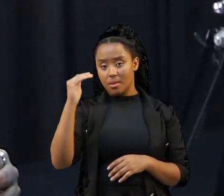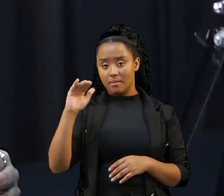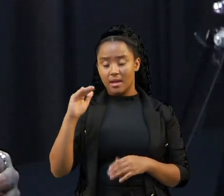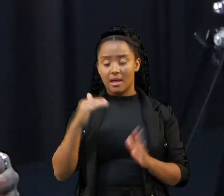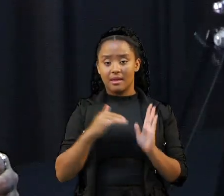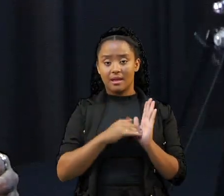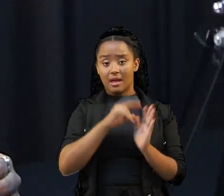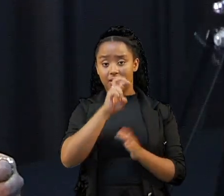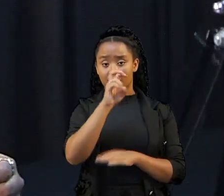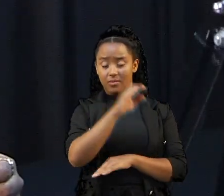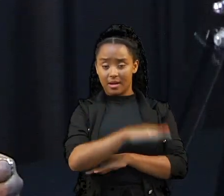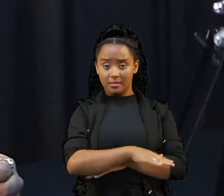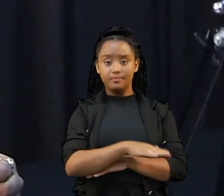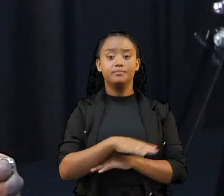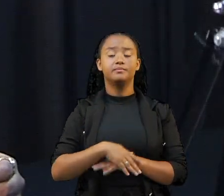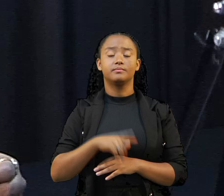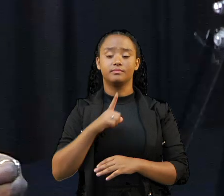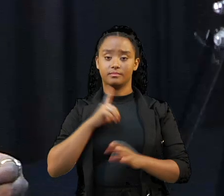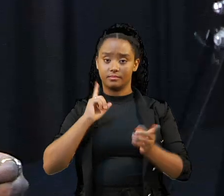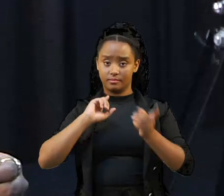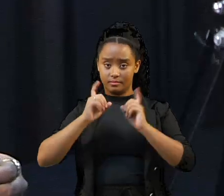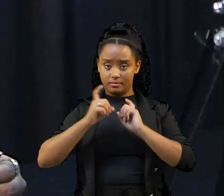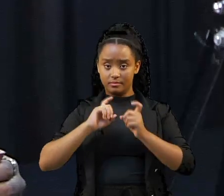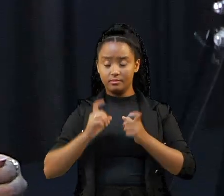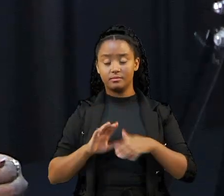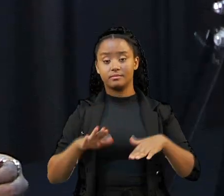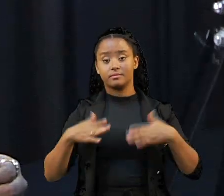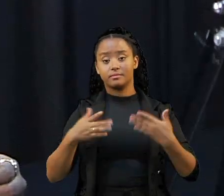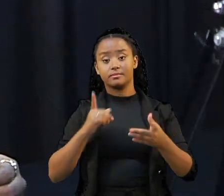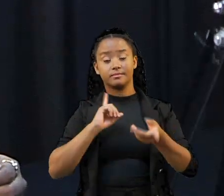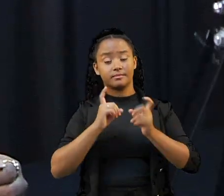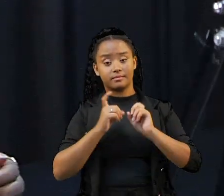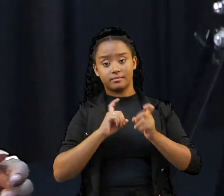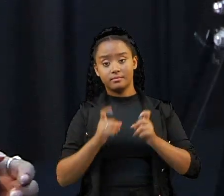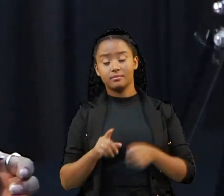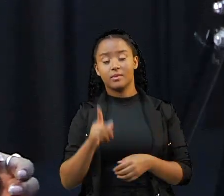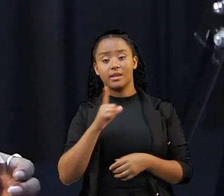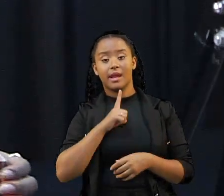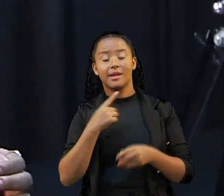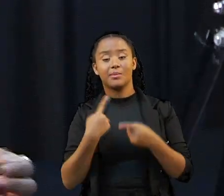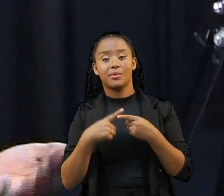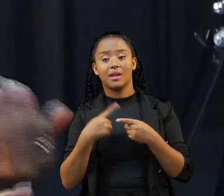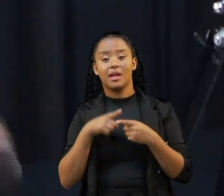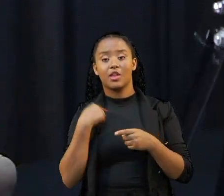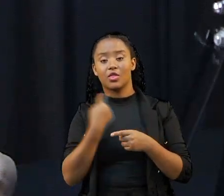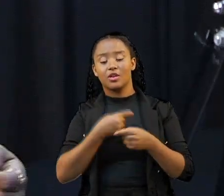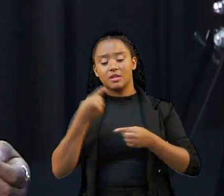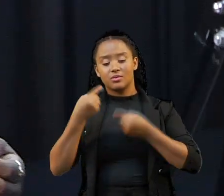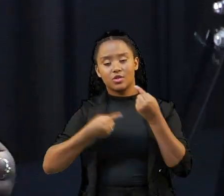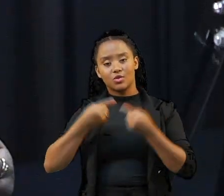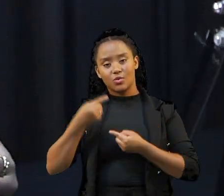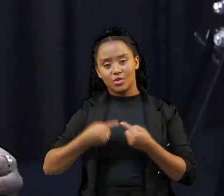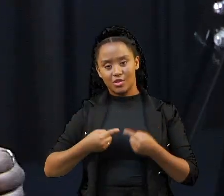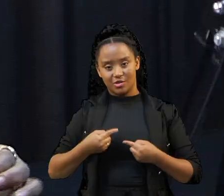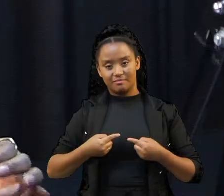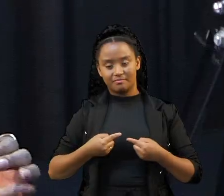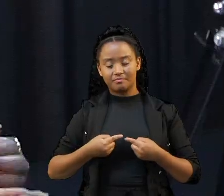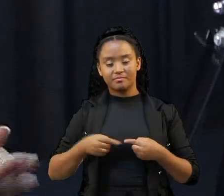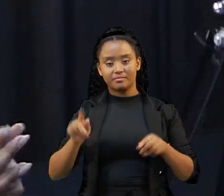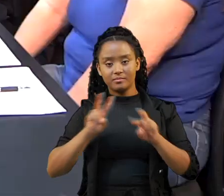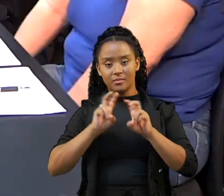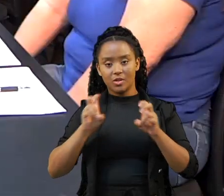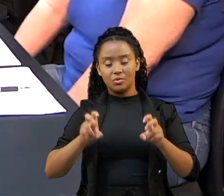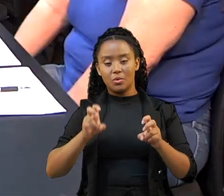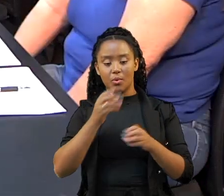1h30 até as 5h. E as reuniões servem para a gente discutir os casos que chegam para a